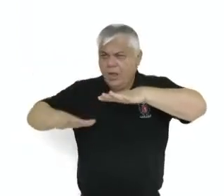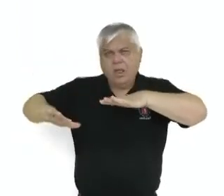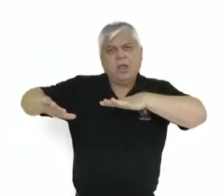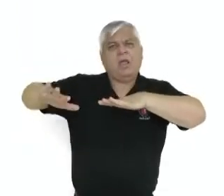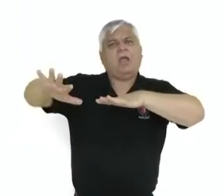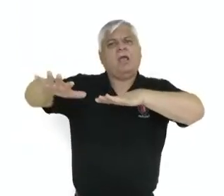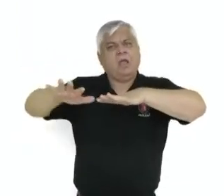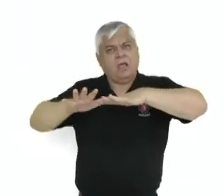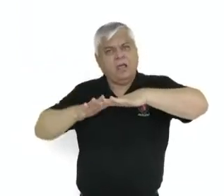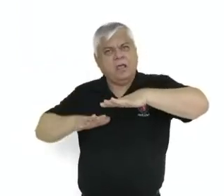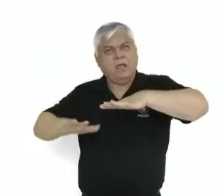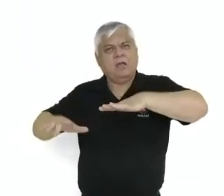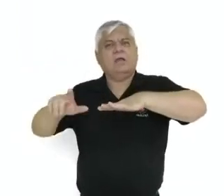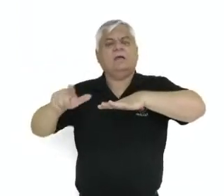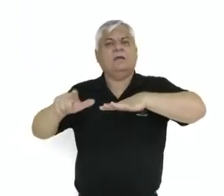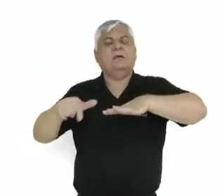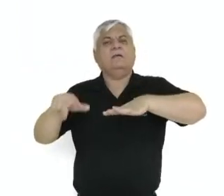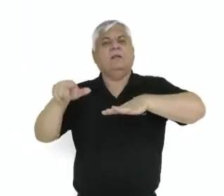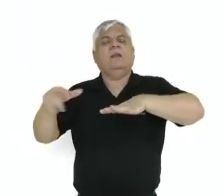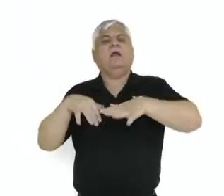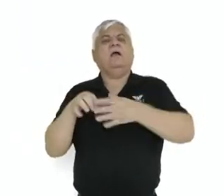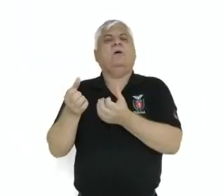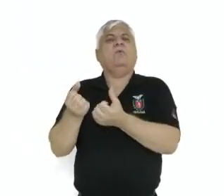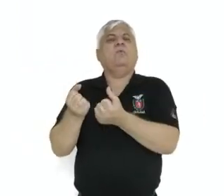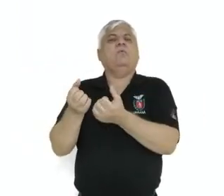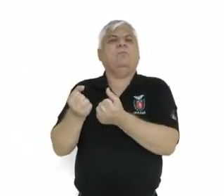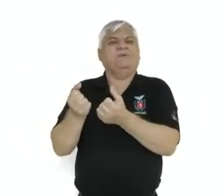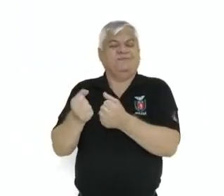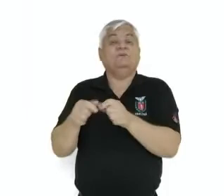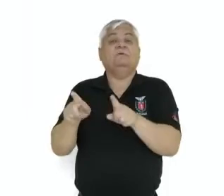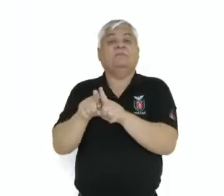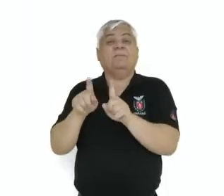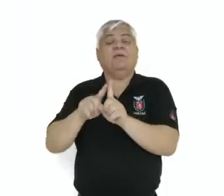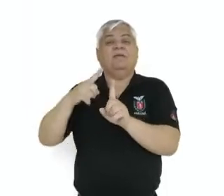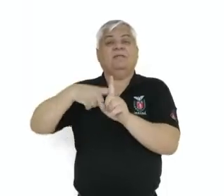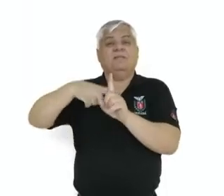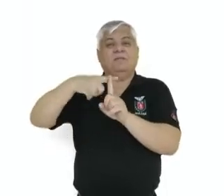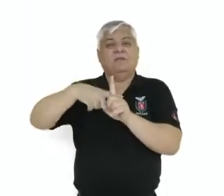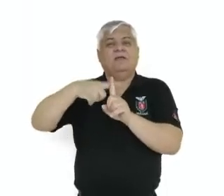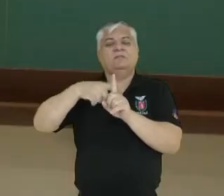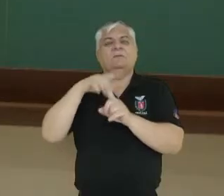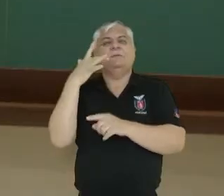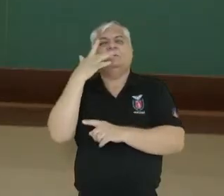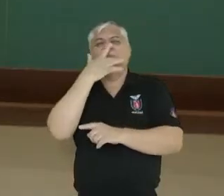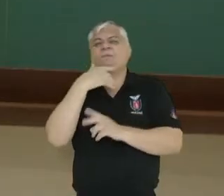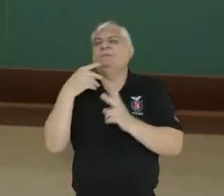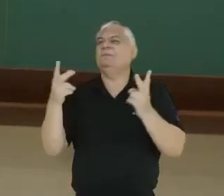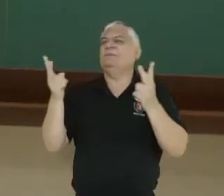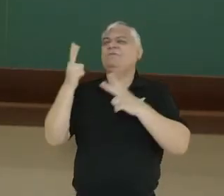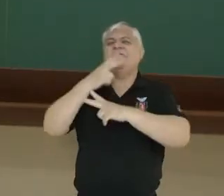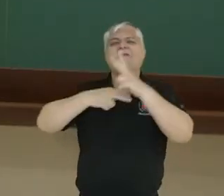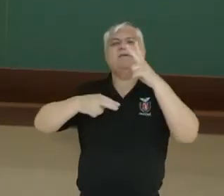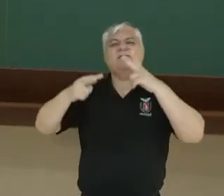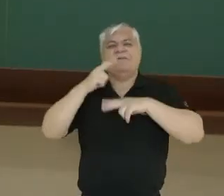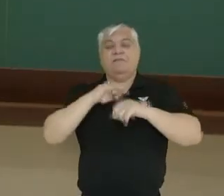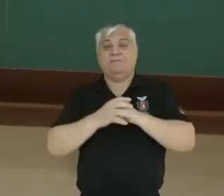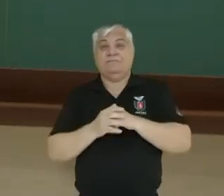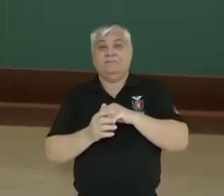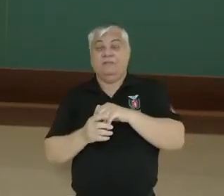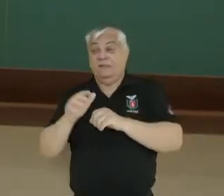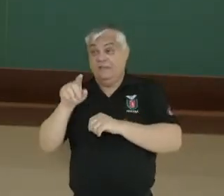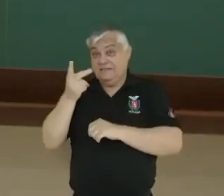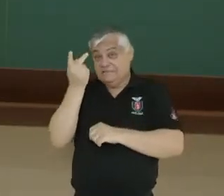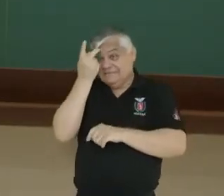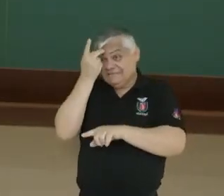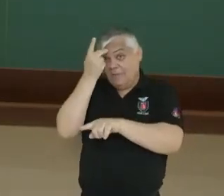né? Tornando o clima mais úmido e as temperaturas mais amenas. Ao sul do estado de São Paulo ocorre o